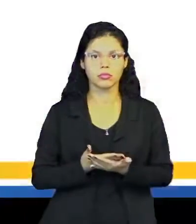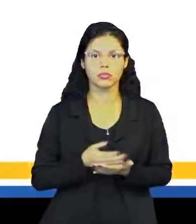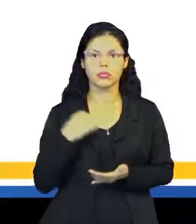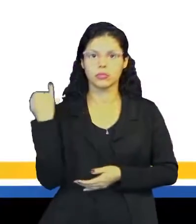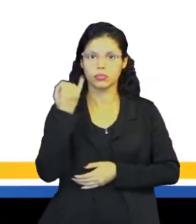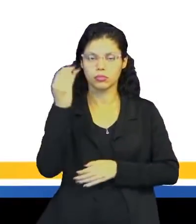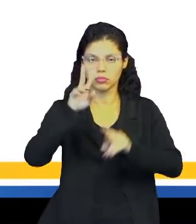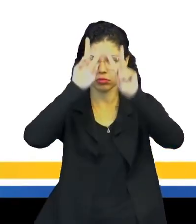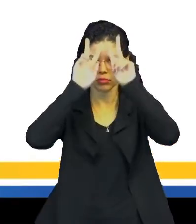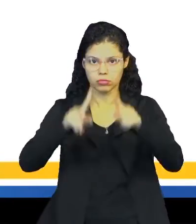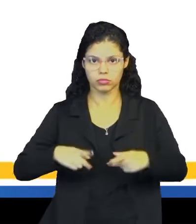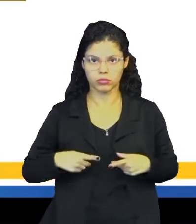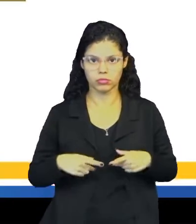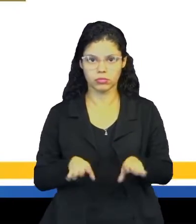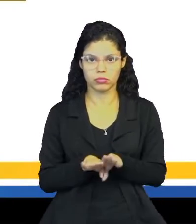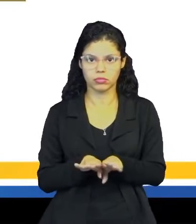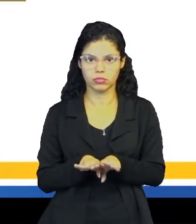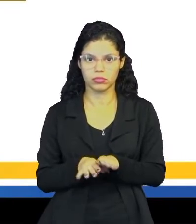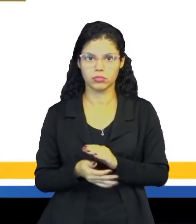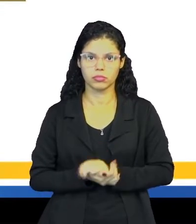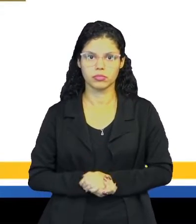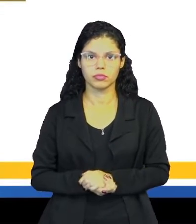homem.